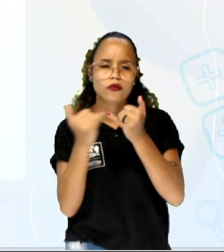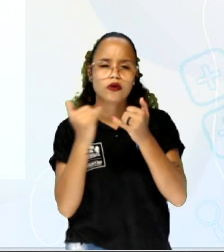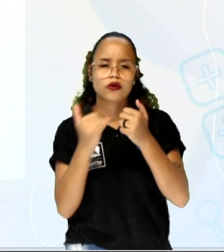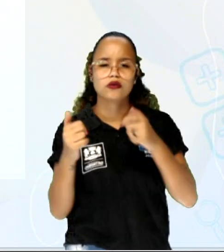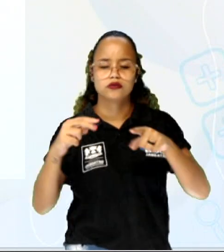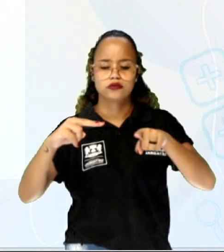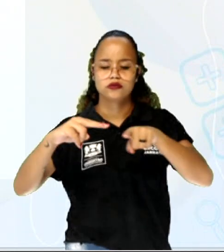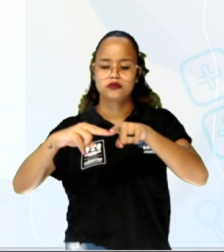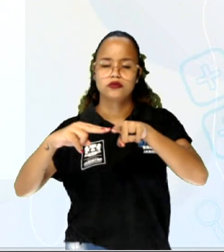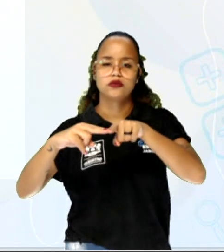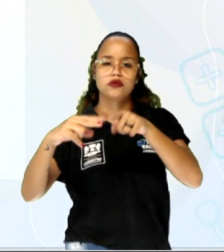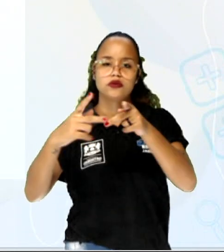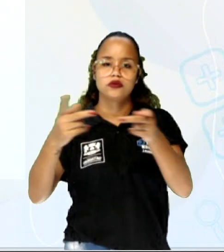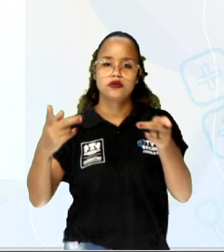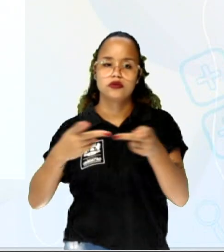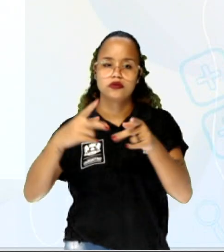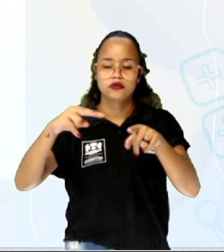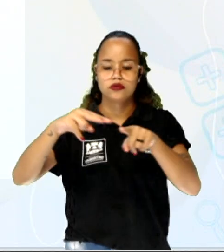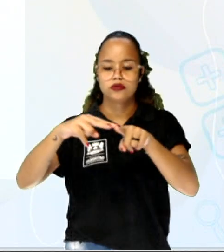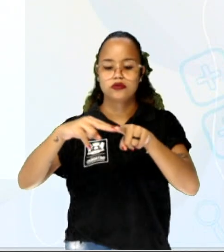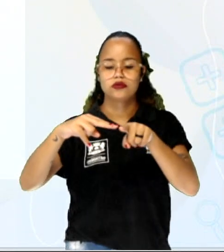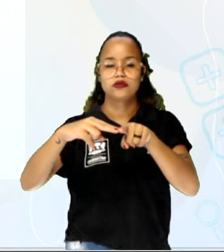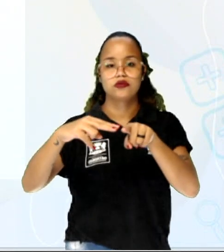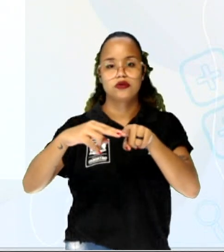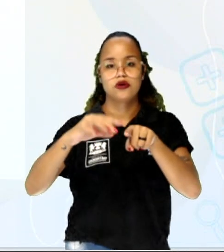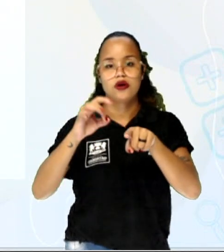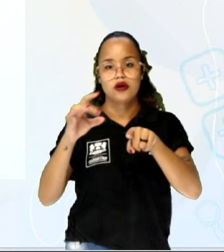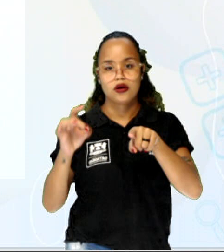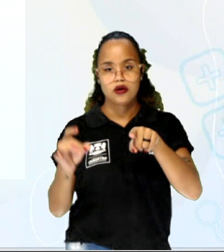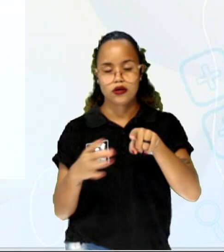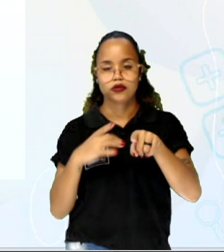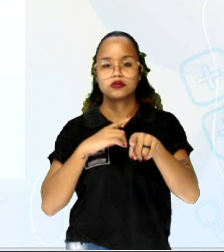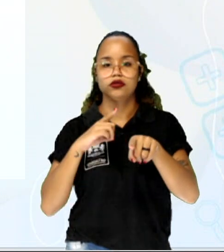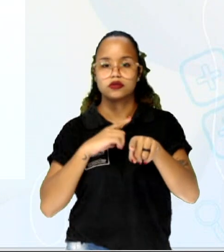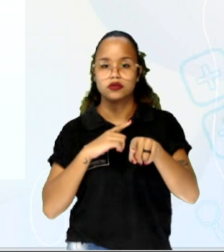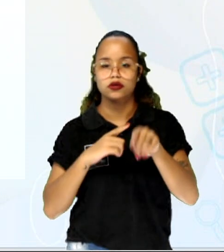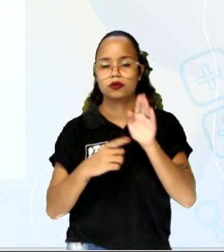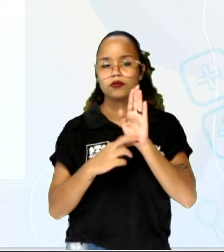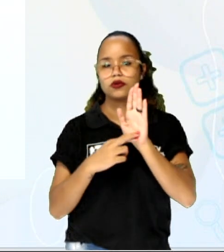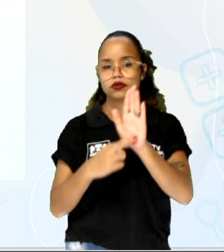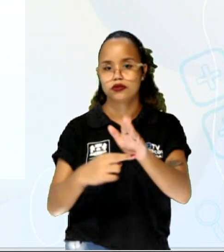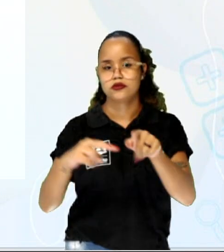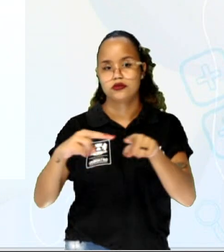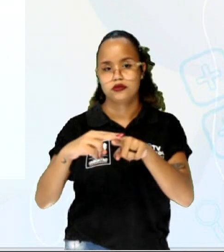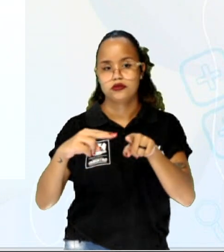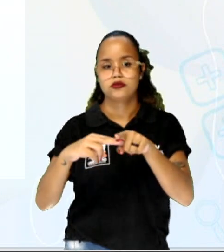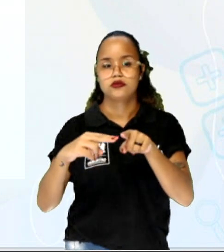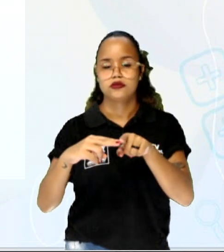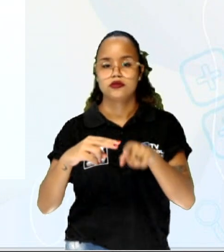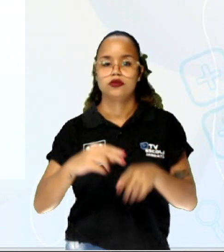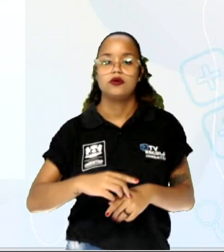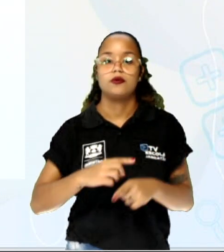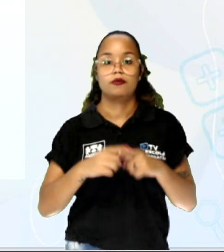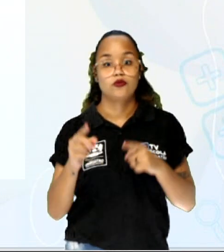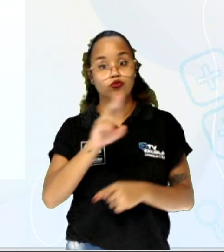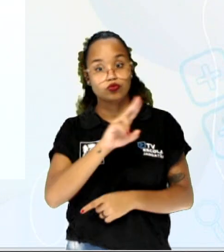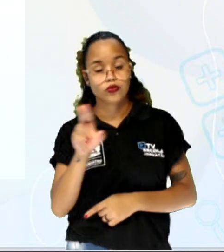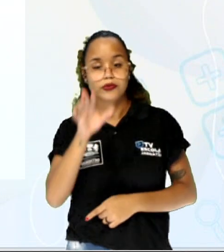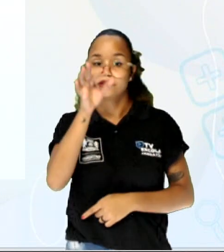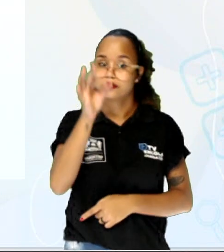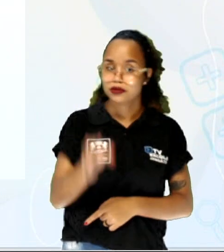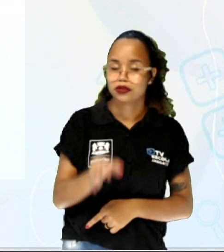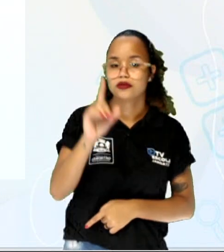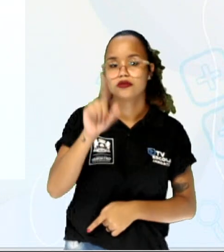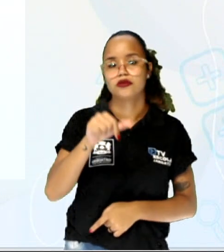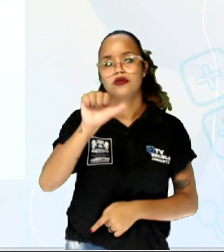pizza, e cada parte que está representando é como se fosse a fatia da pizza, né? Mas o nome oficial dele é gráfico de setores, tá? Então, por exemplo, aí é